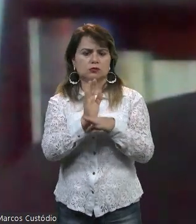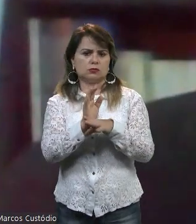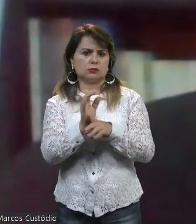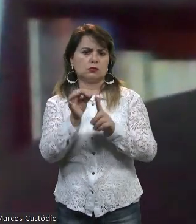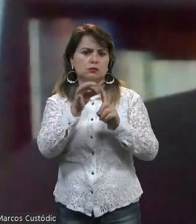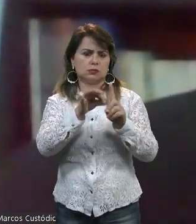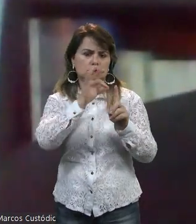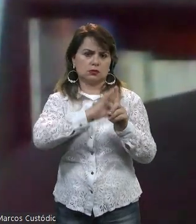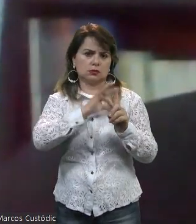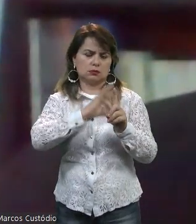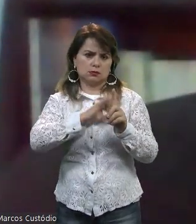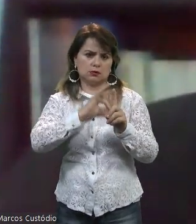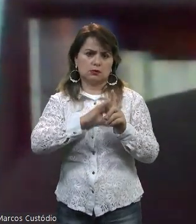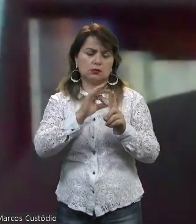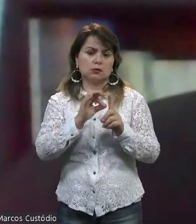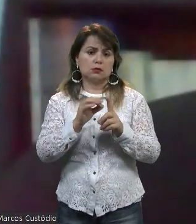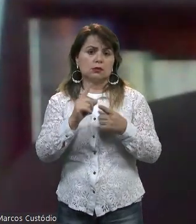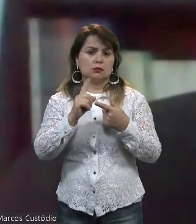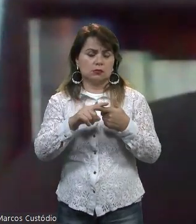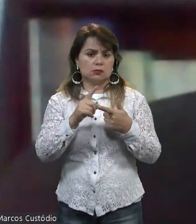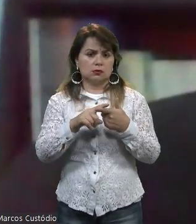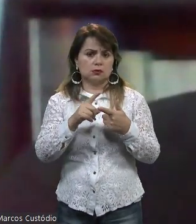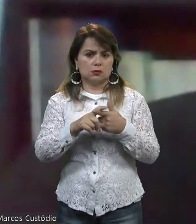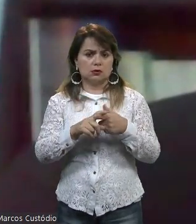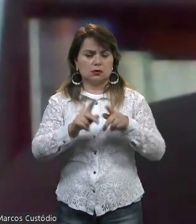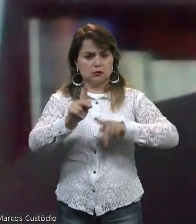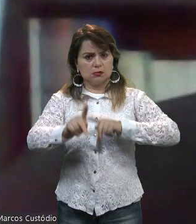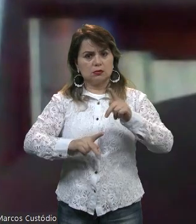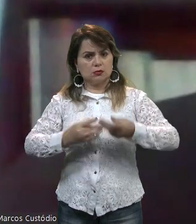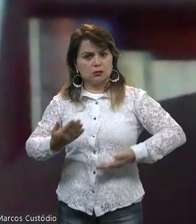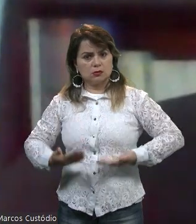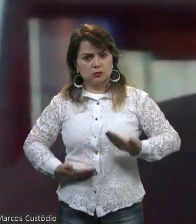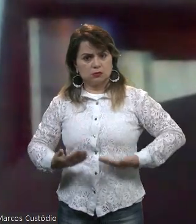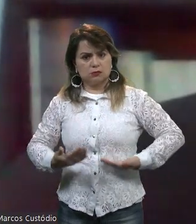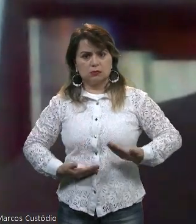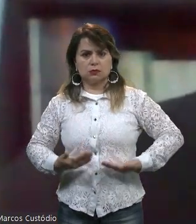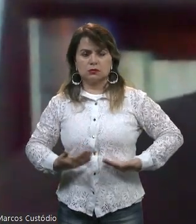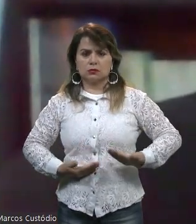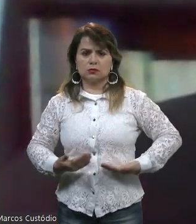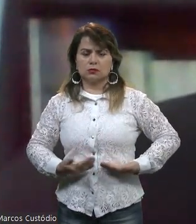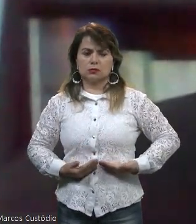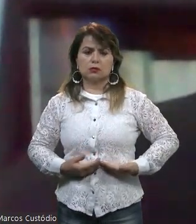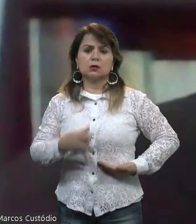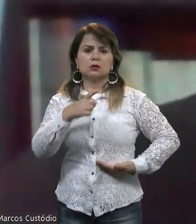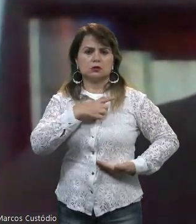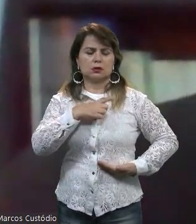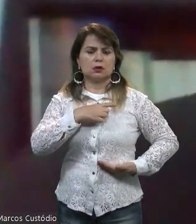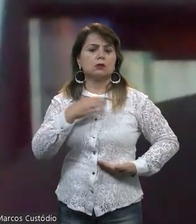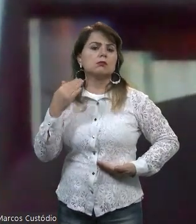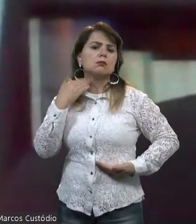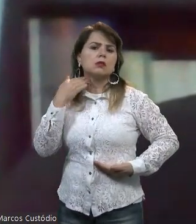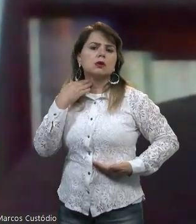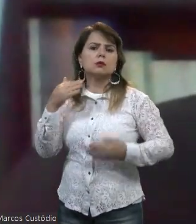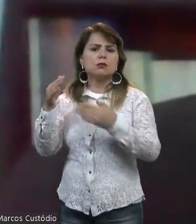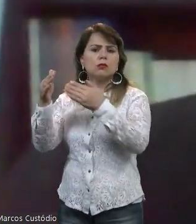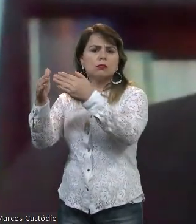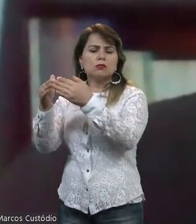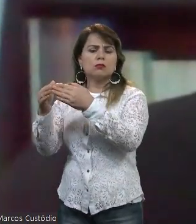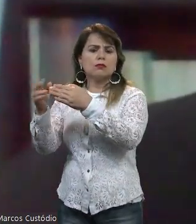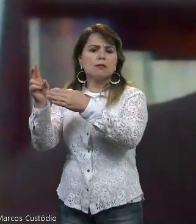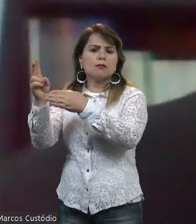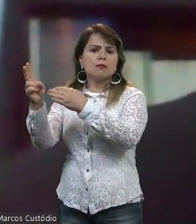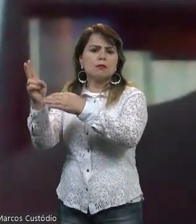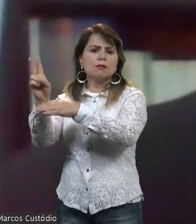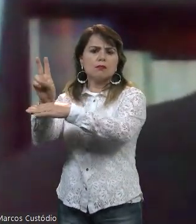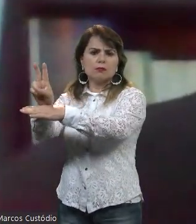grande esmagamento aí da grande parte do servidor público que desfruta de empréstimos consignados e alguns até com mais